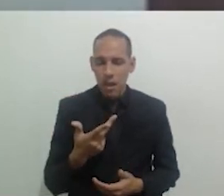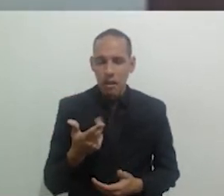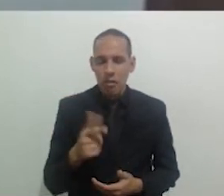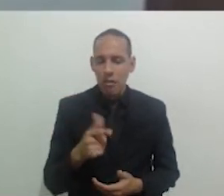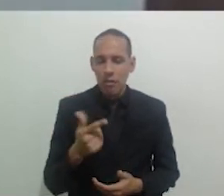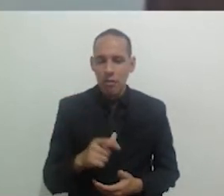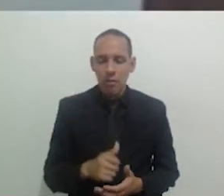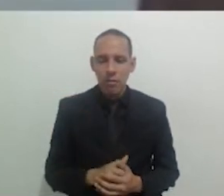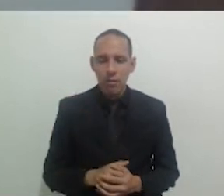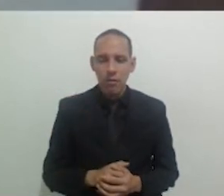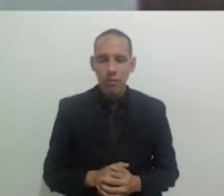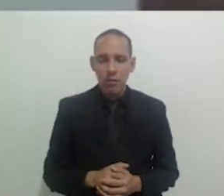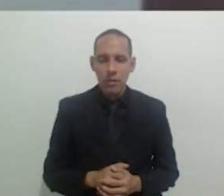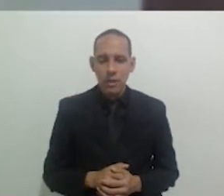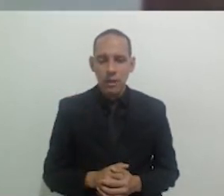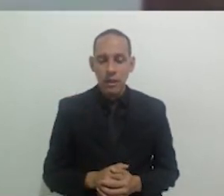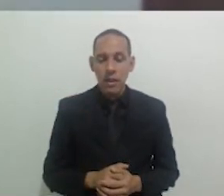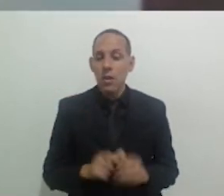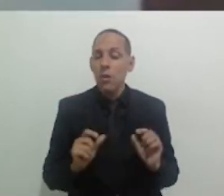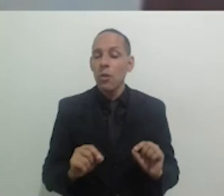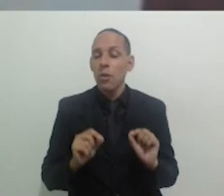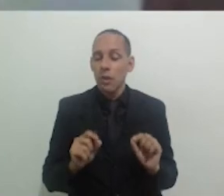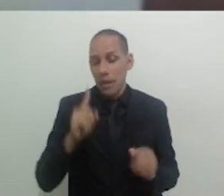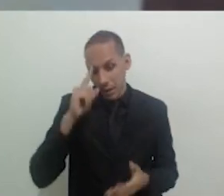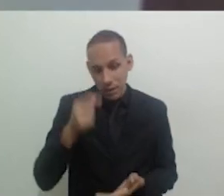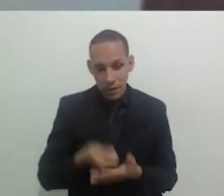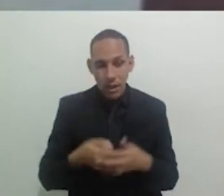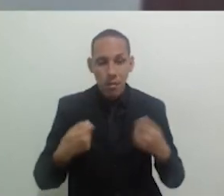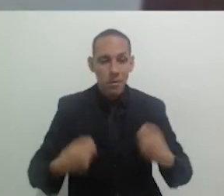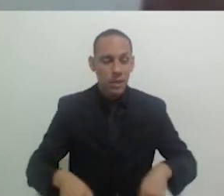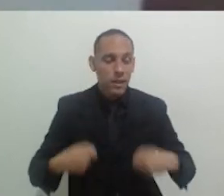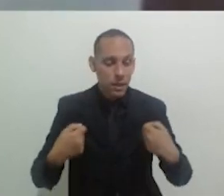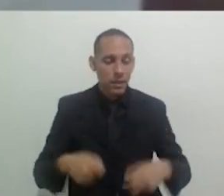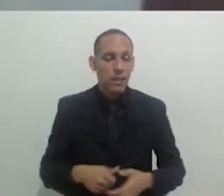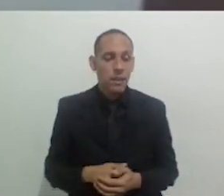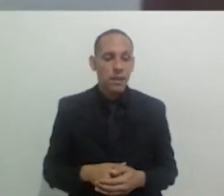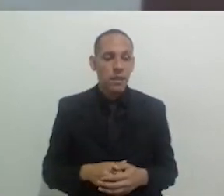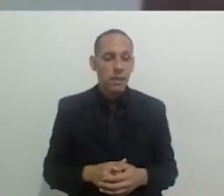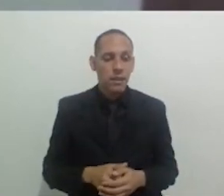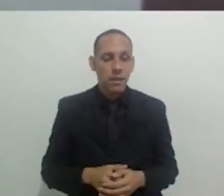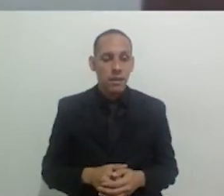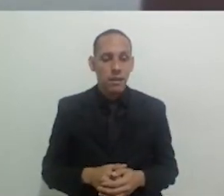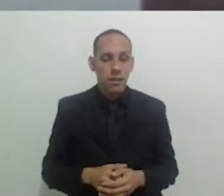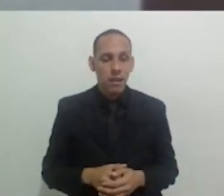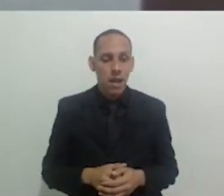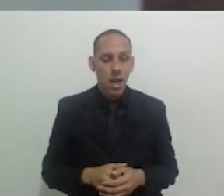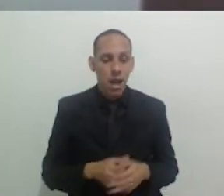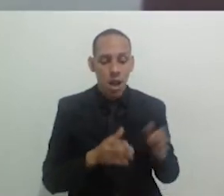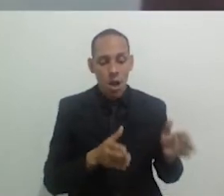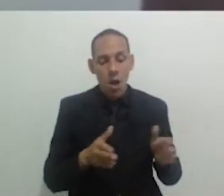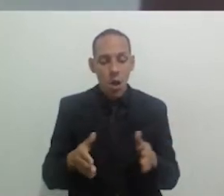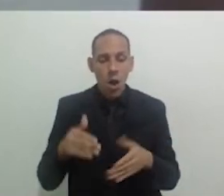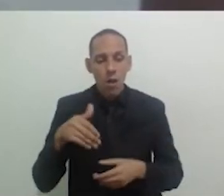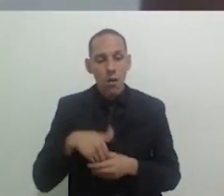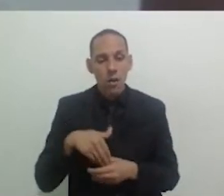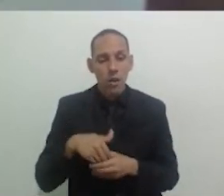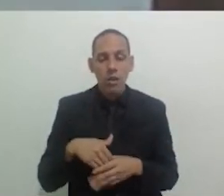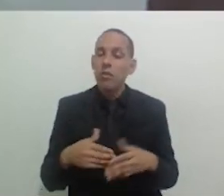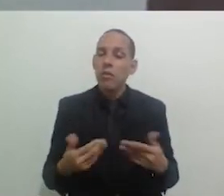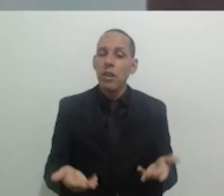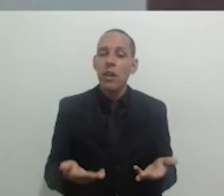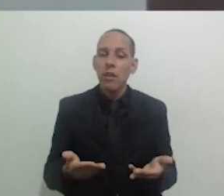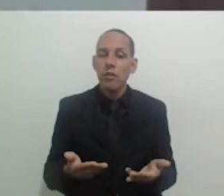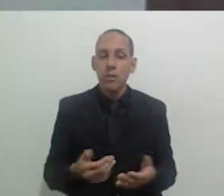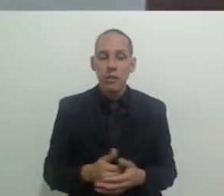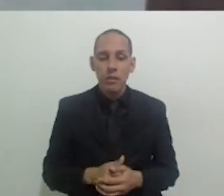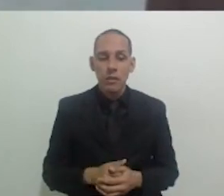precisa-se definir se efetivamente qual seria a ordem de votação dele para efeito até de se definir quem será